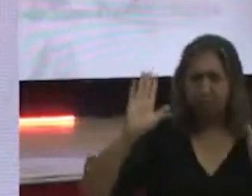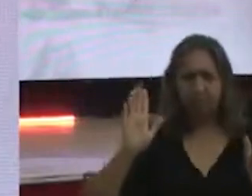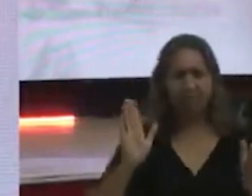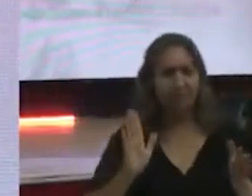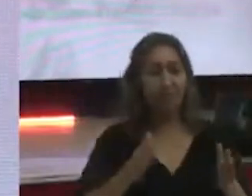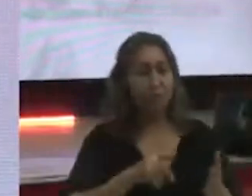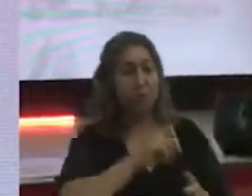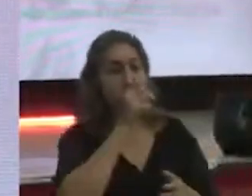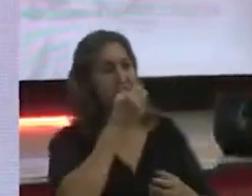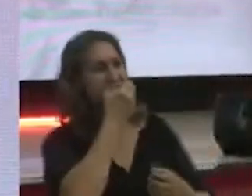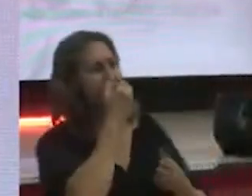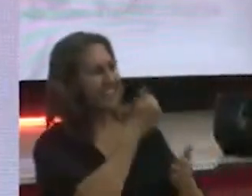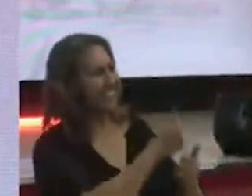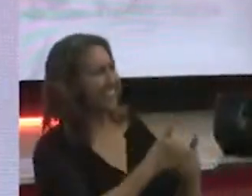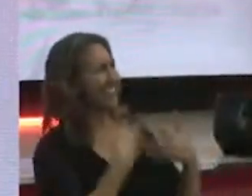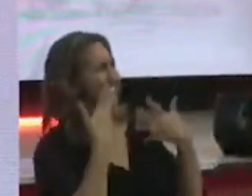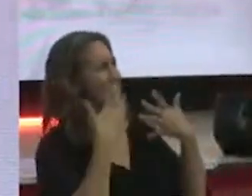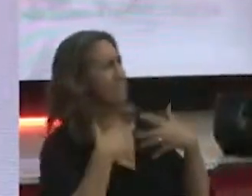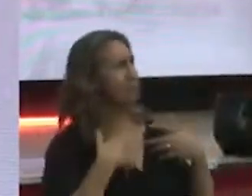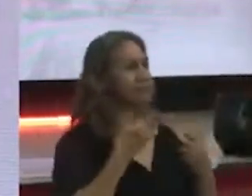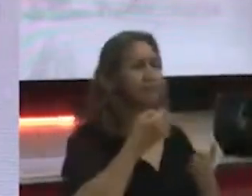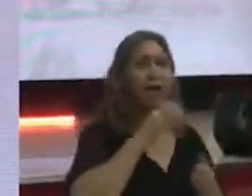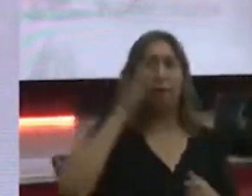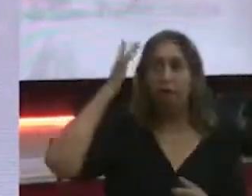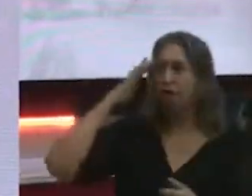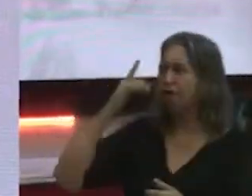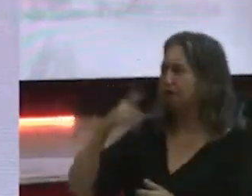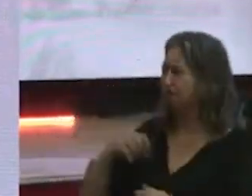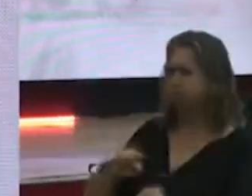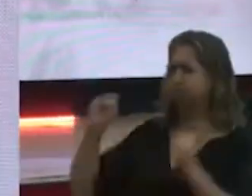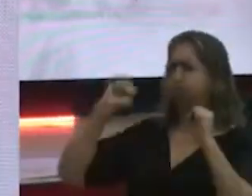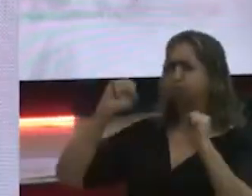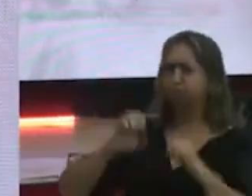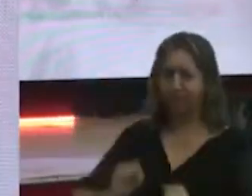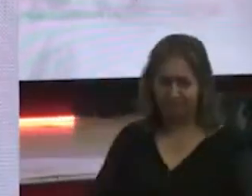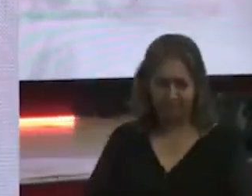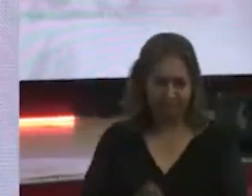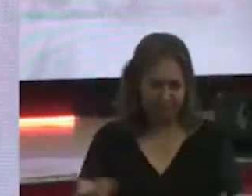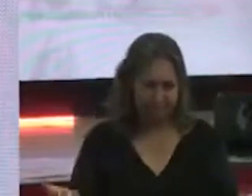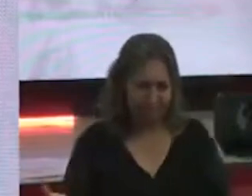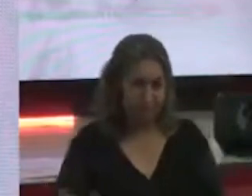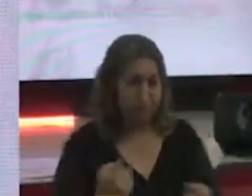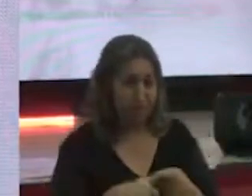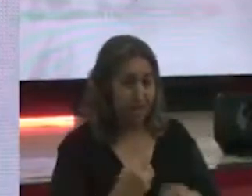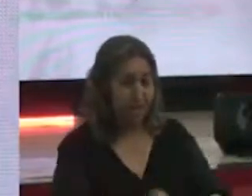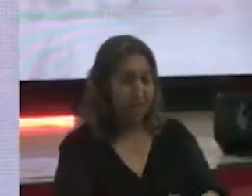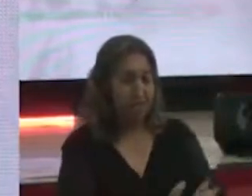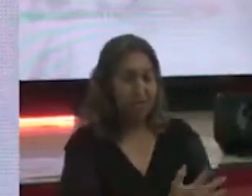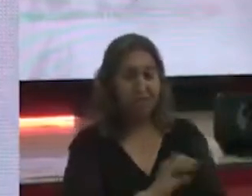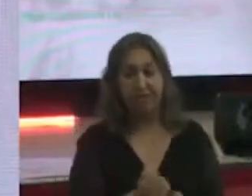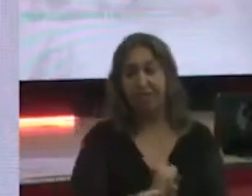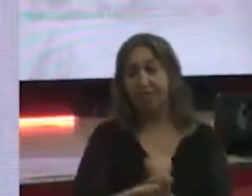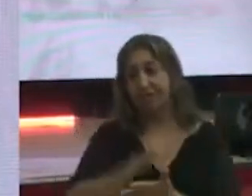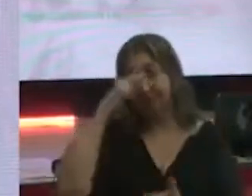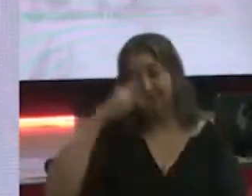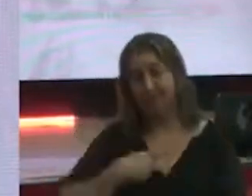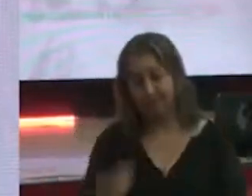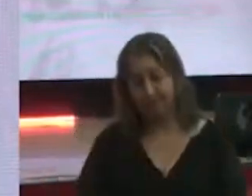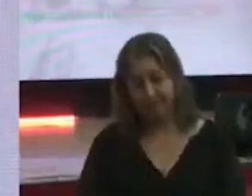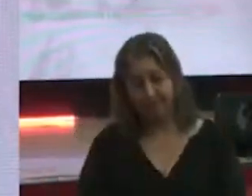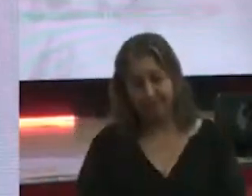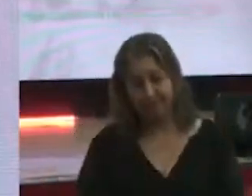queridos Porque estão permitindo que as emoções dirijam suas vidas